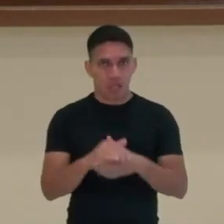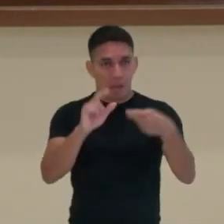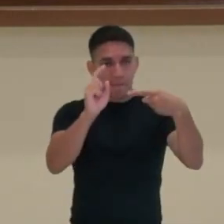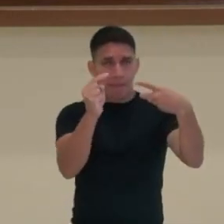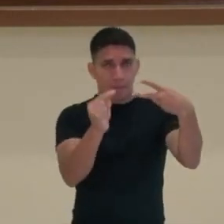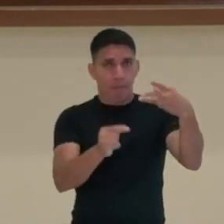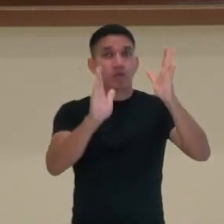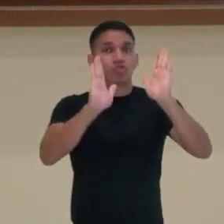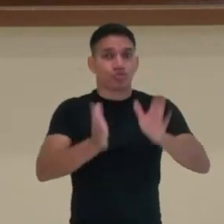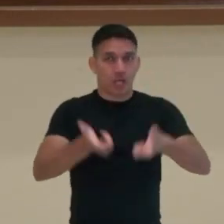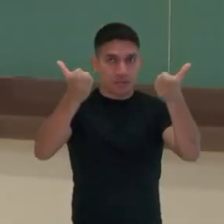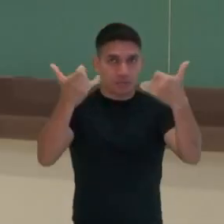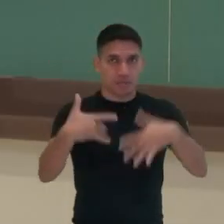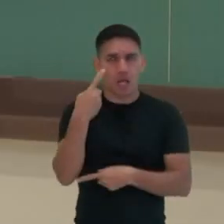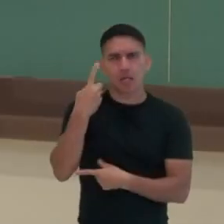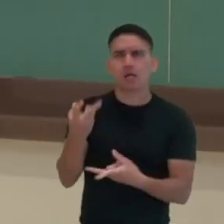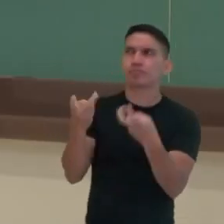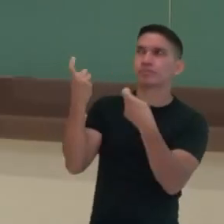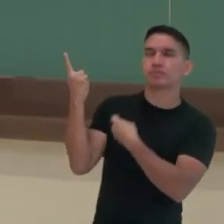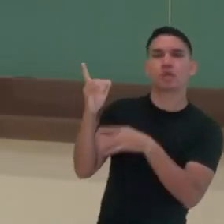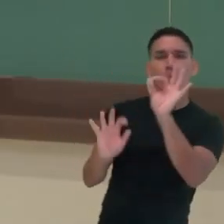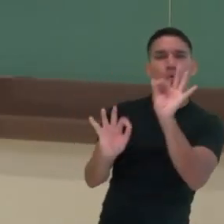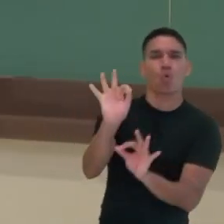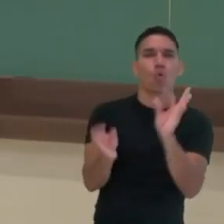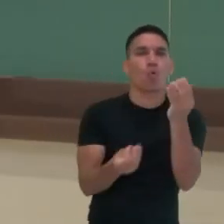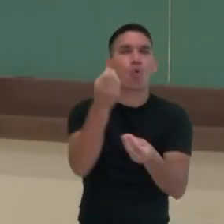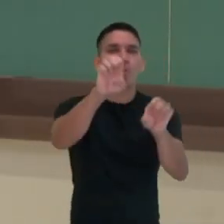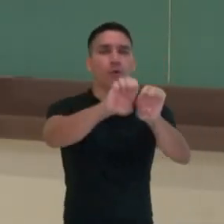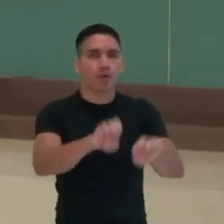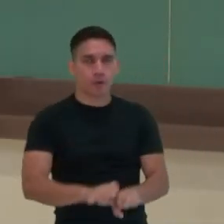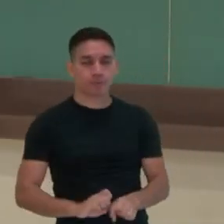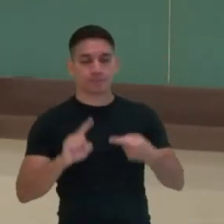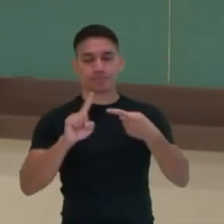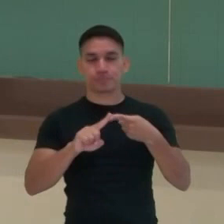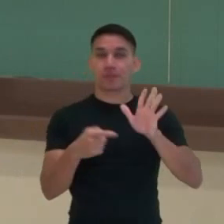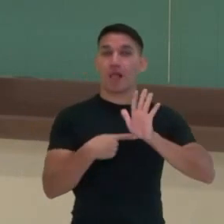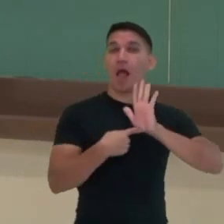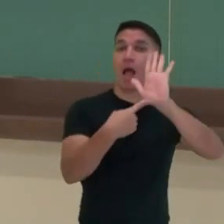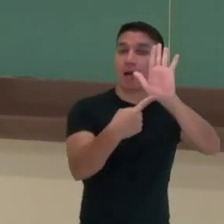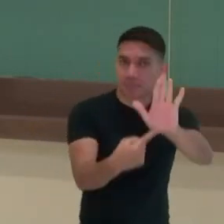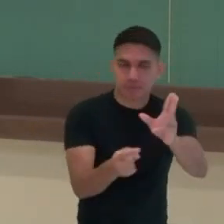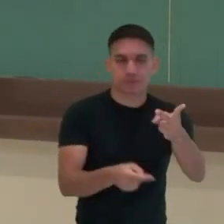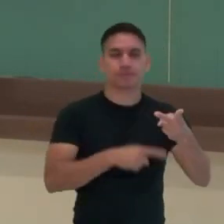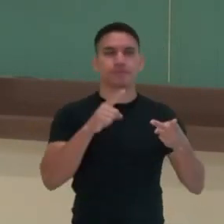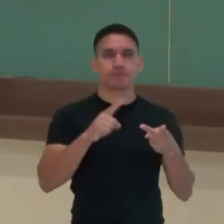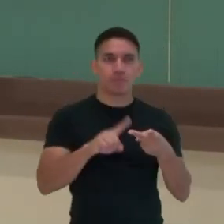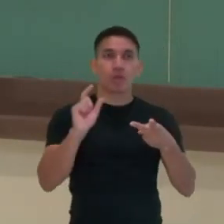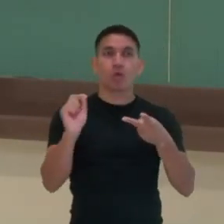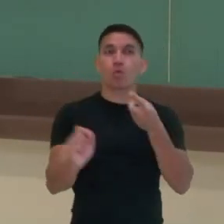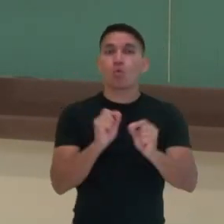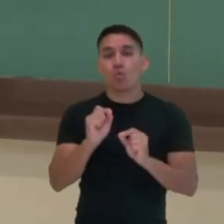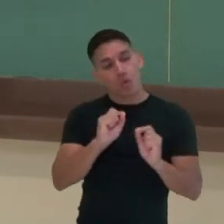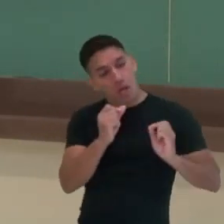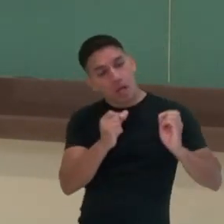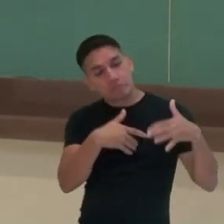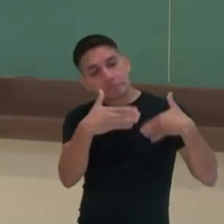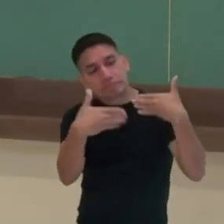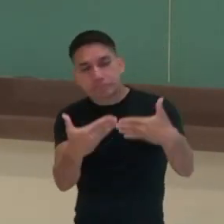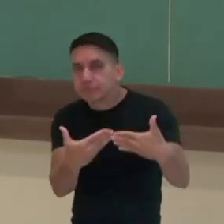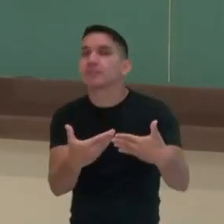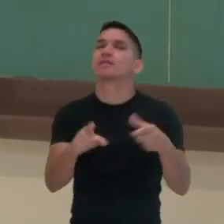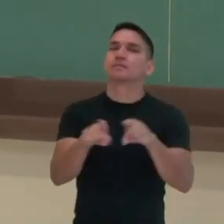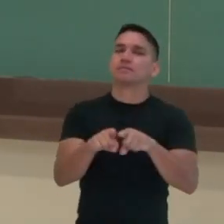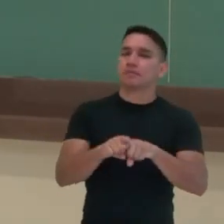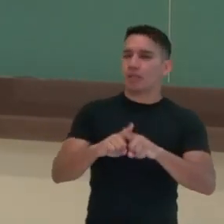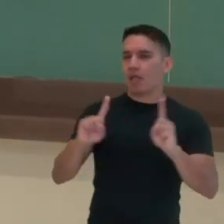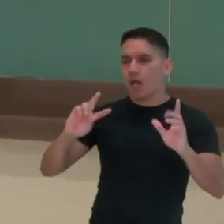que nós temos na estrutura do romance? A apresentação, a complicação ou desenvolvimento, o clímax e o